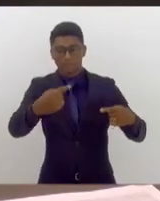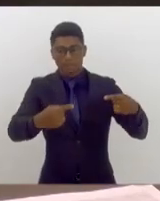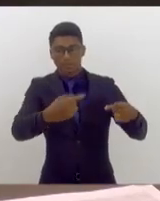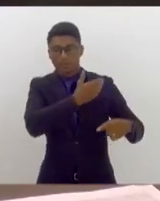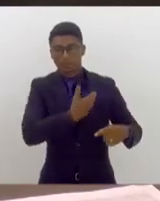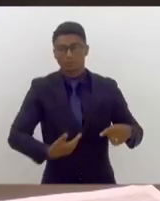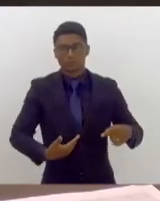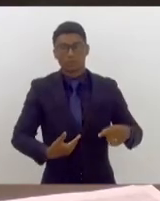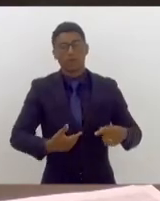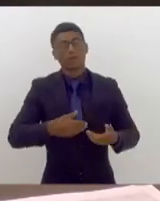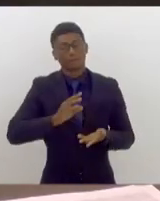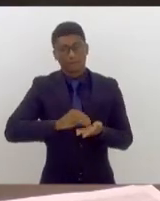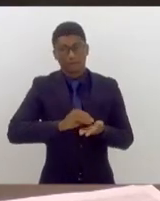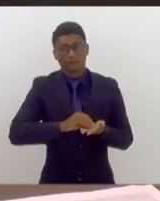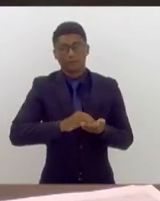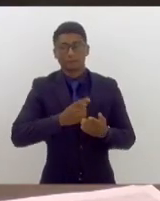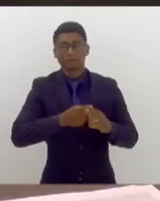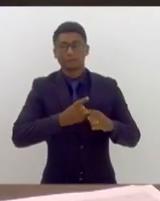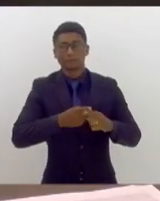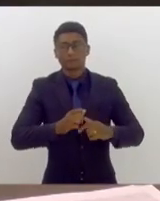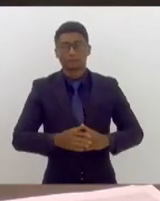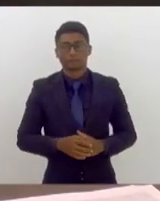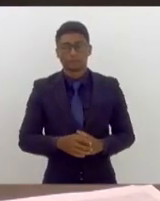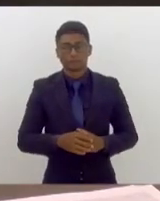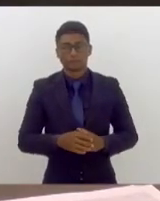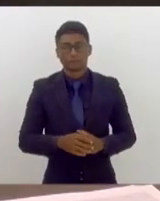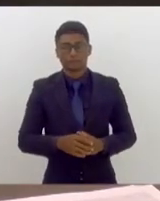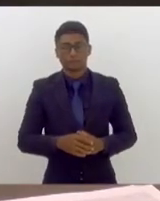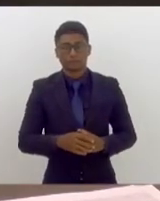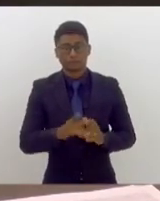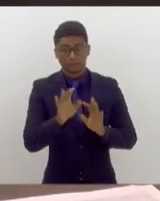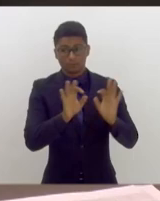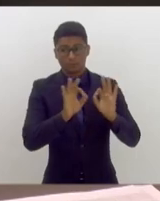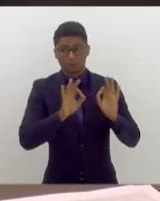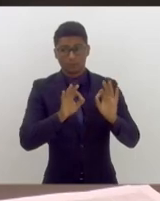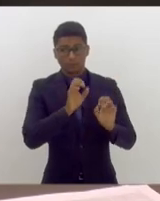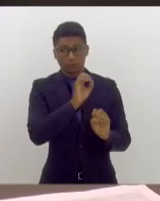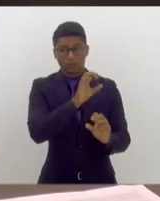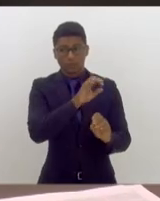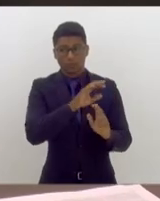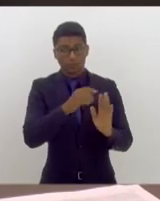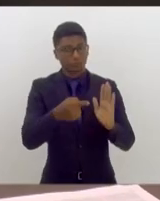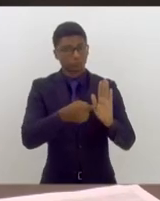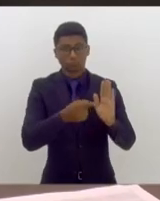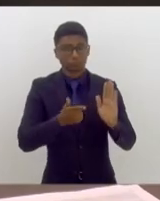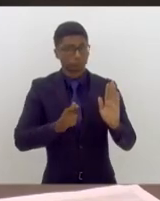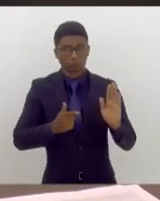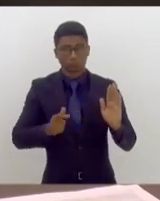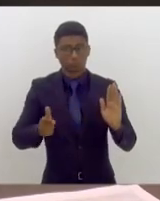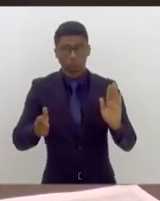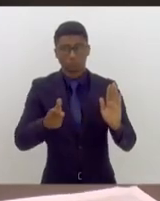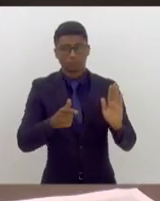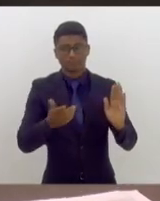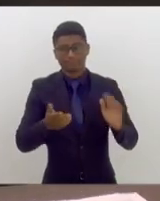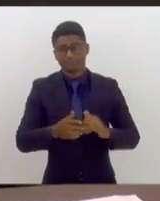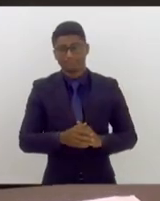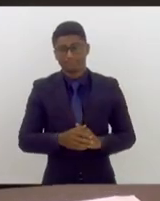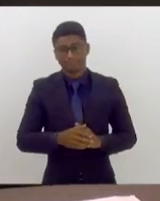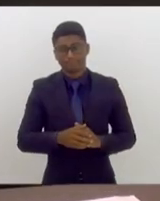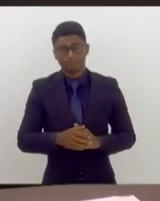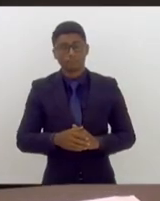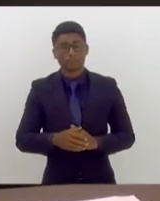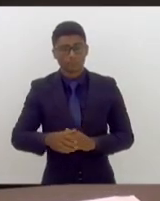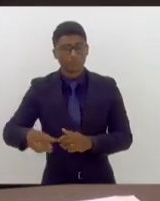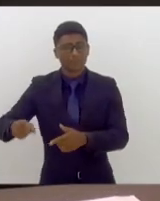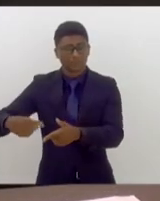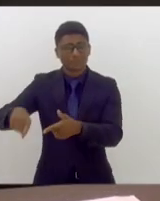da perda de ação do plano de educação no Estado do Rio de Janeiro e todos os problemas que